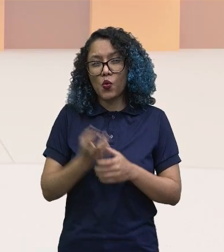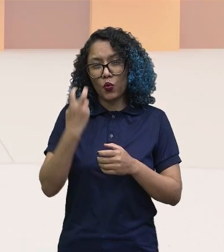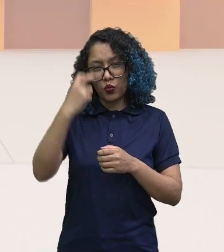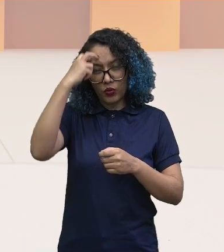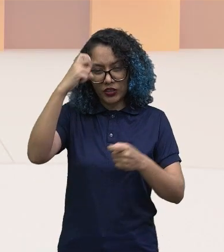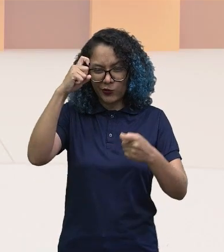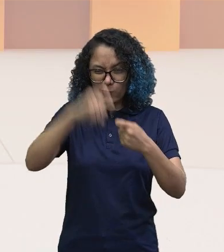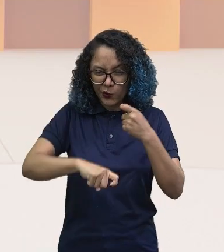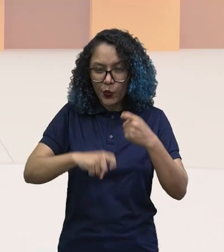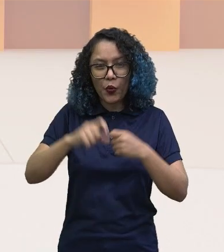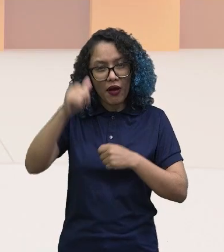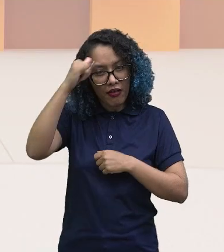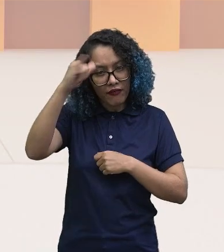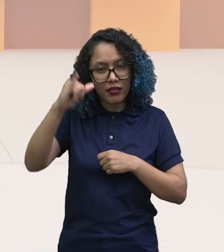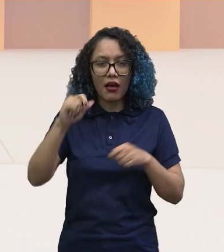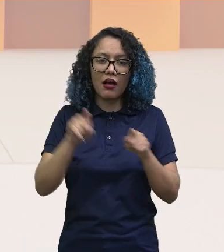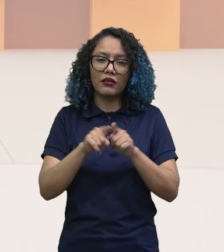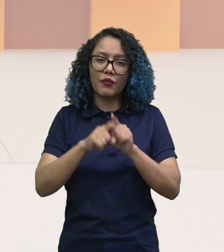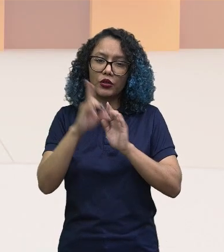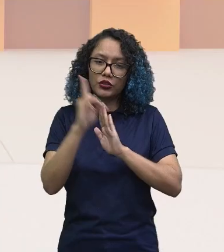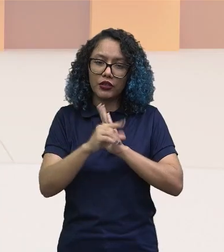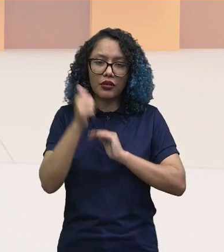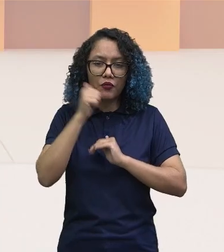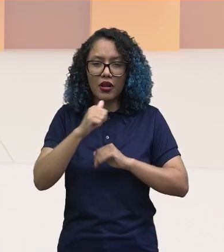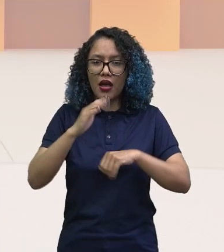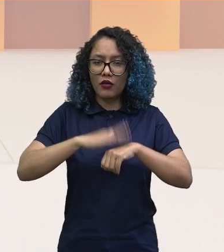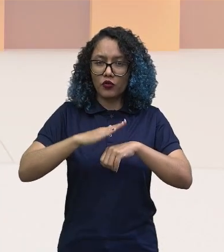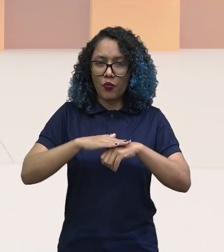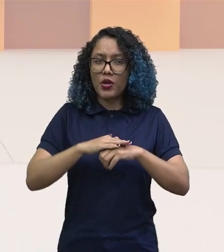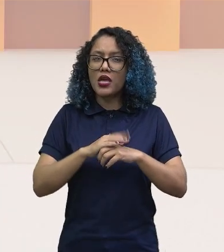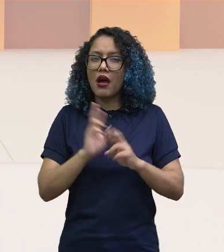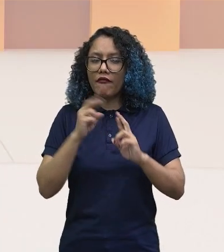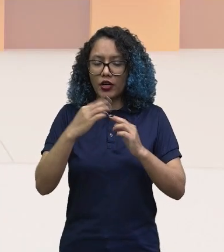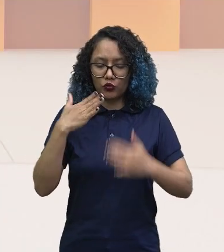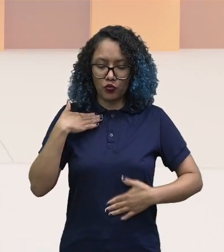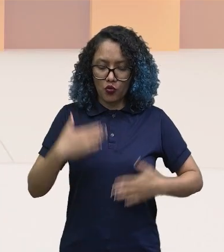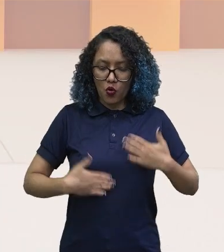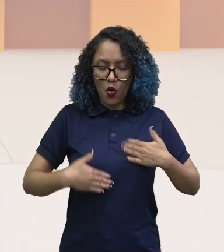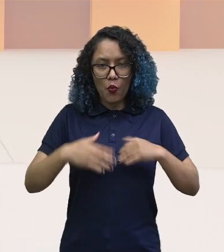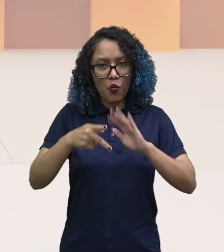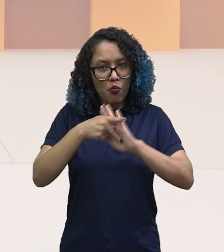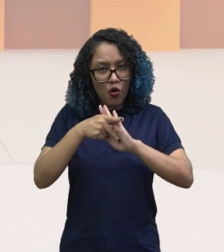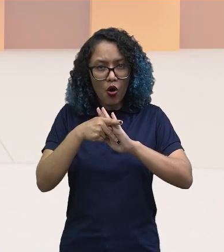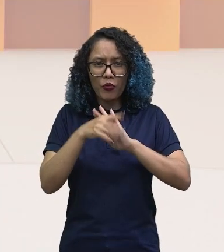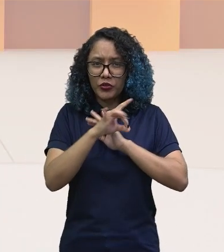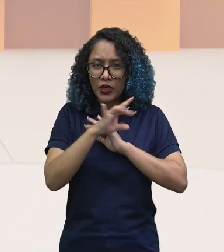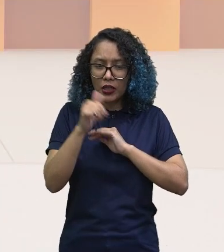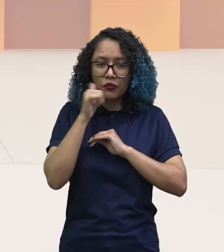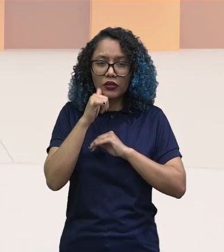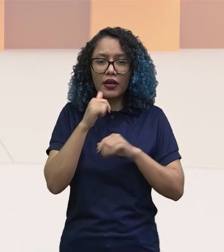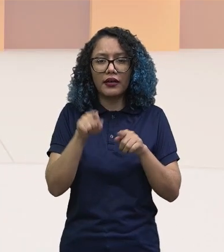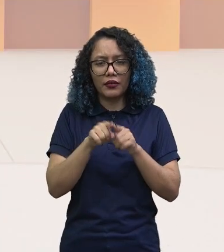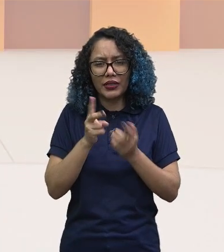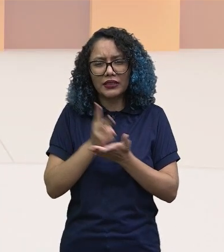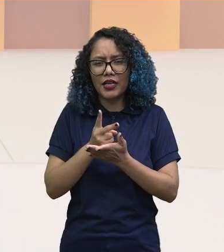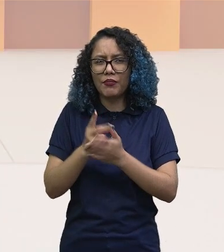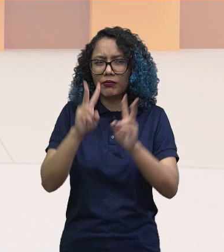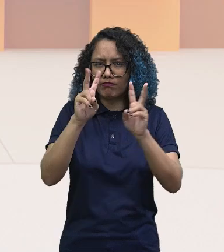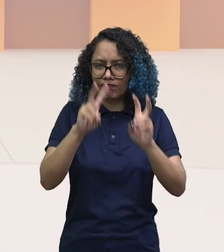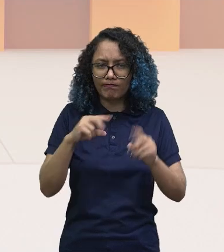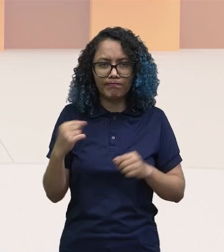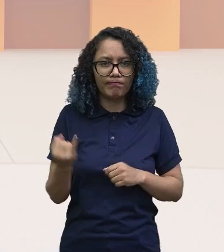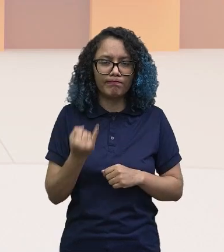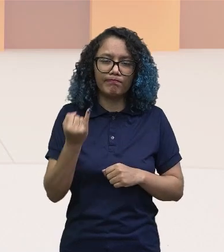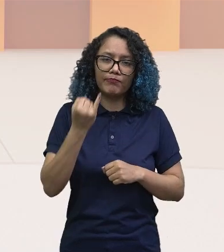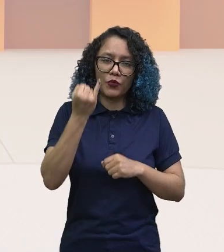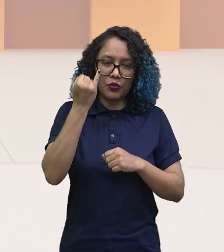e o direito das mulheres à autonomia sobre seus corpos, né, que continuam sendo pautas